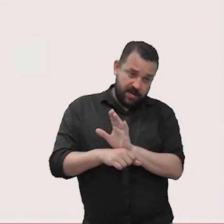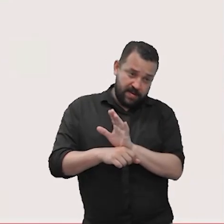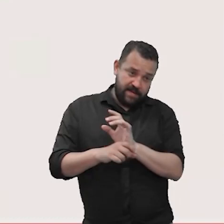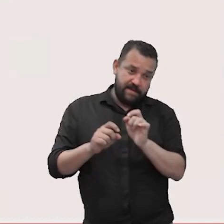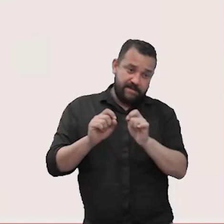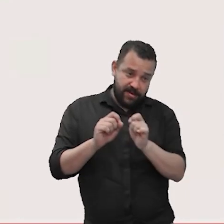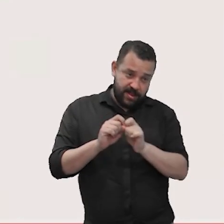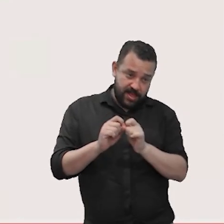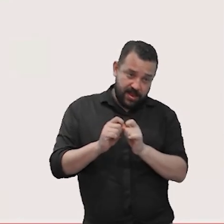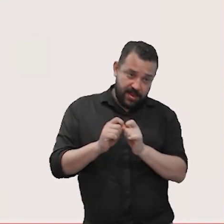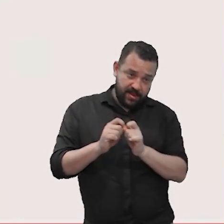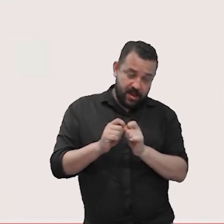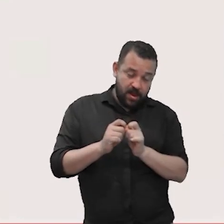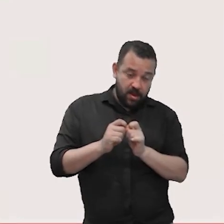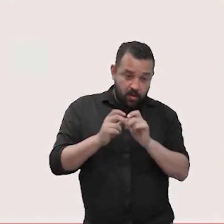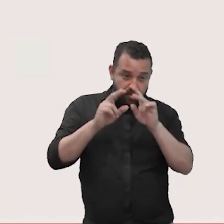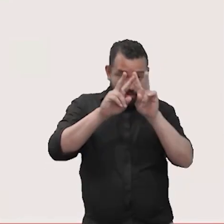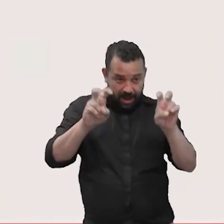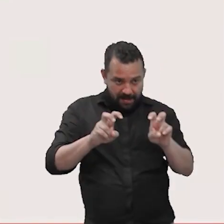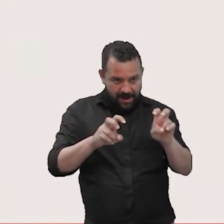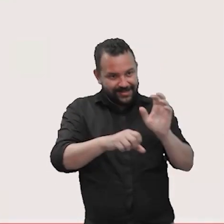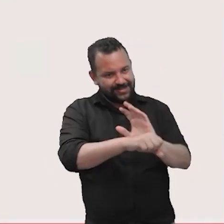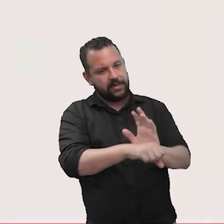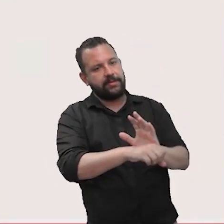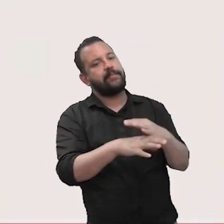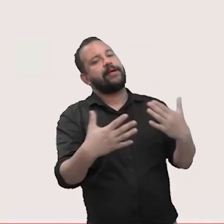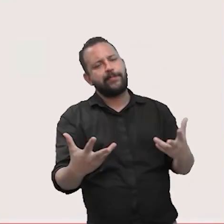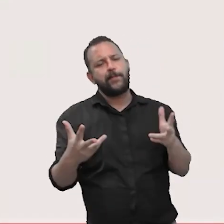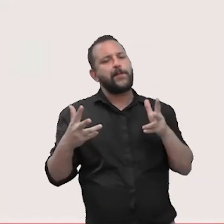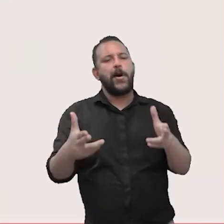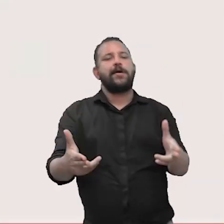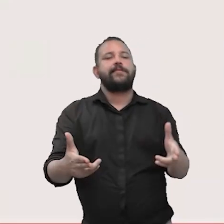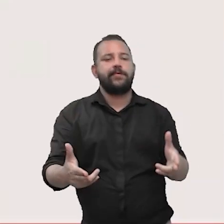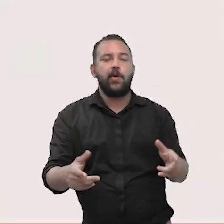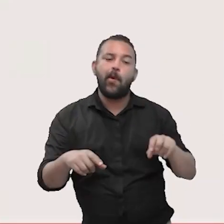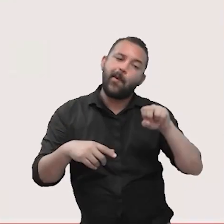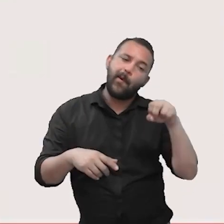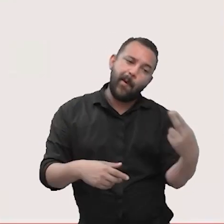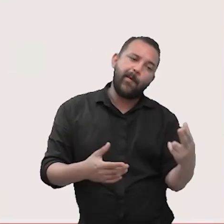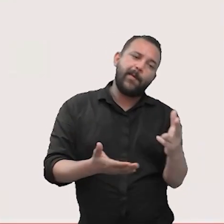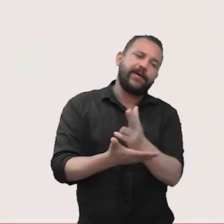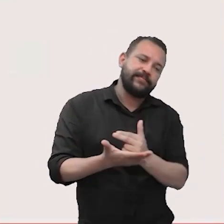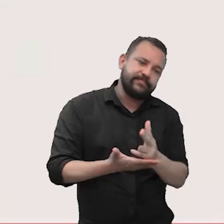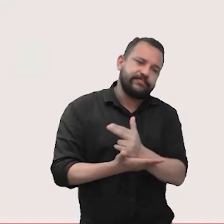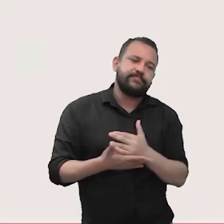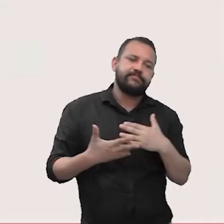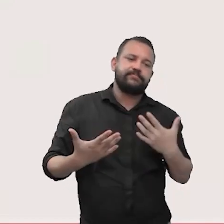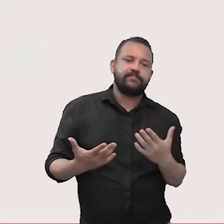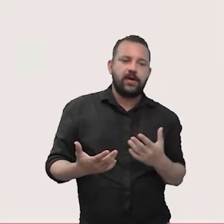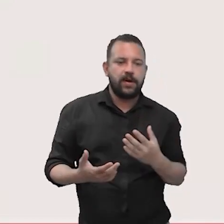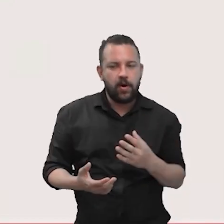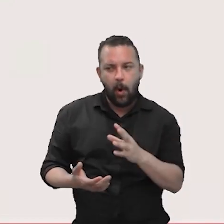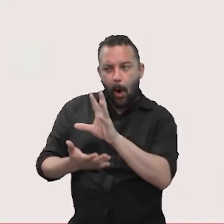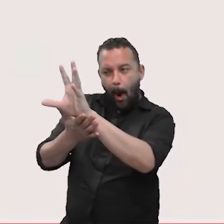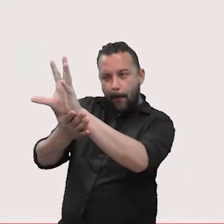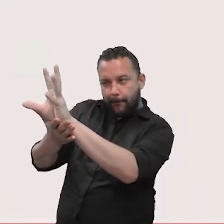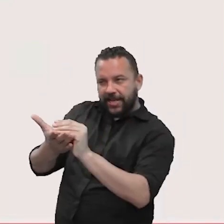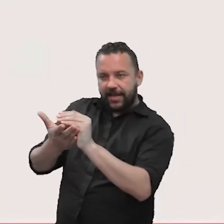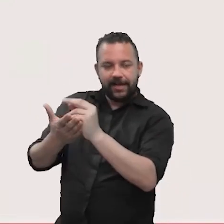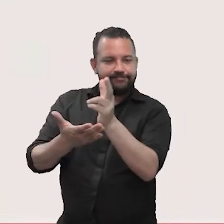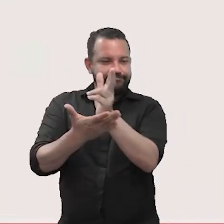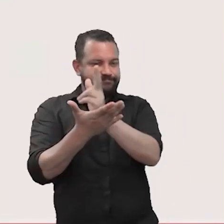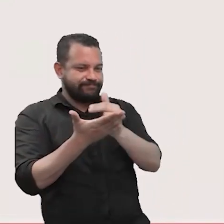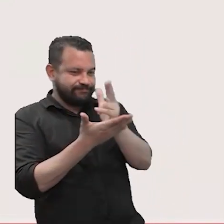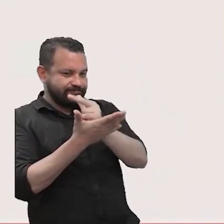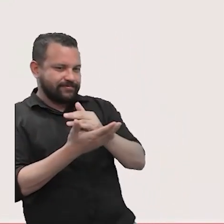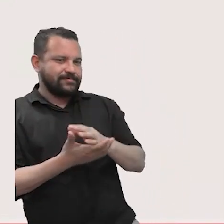tem por tema o próprio cinema, ou uma pintura retrata o pintor exercendo sua função. Aquela